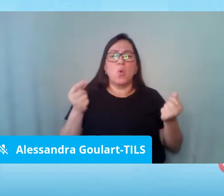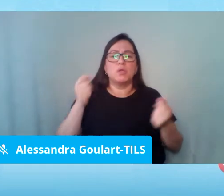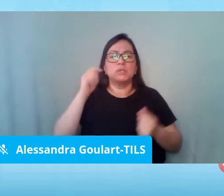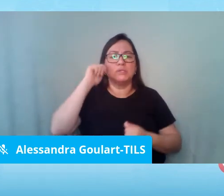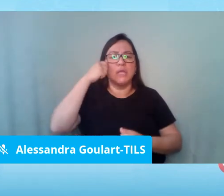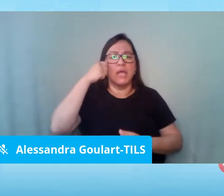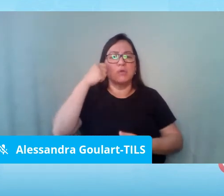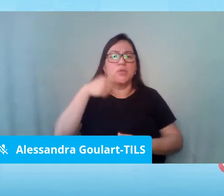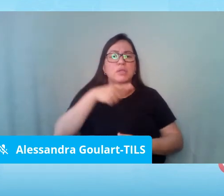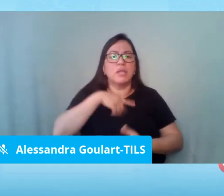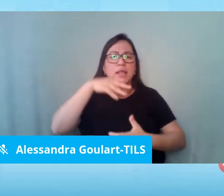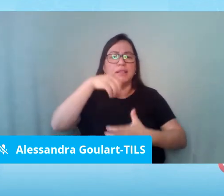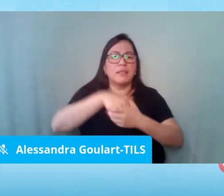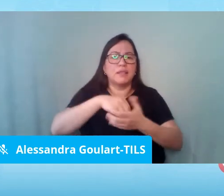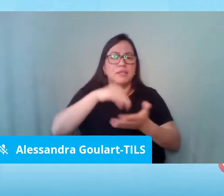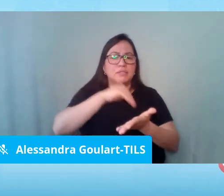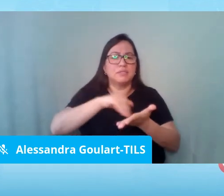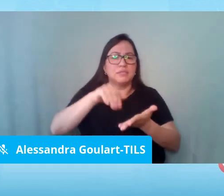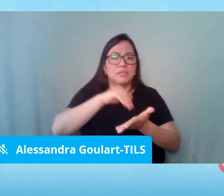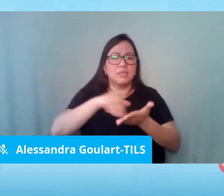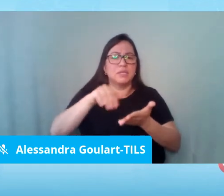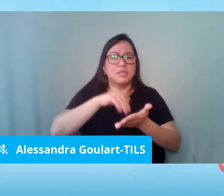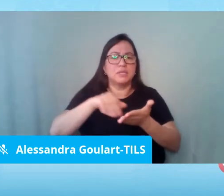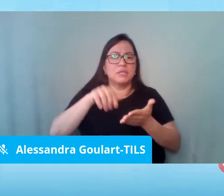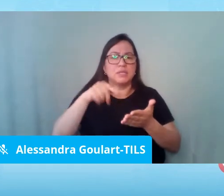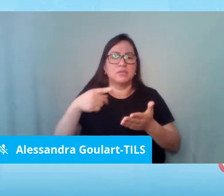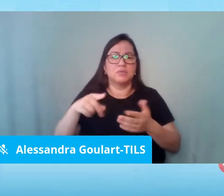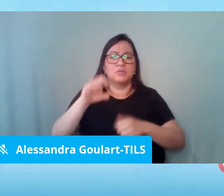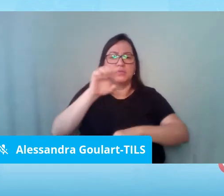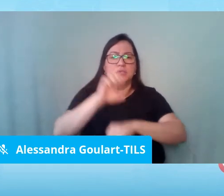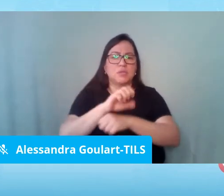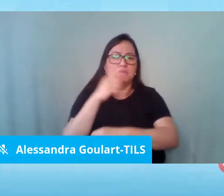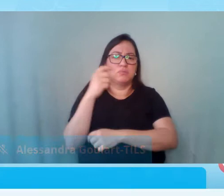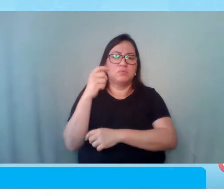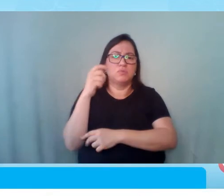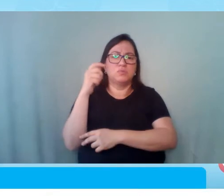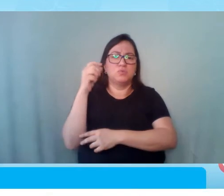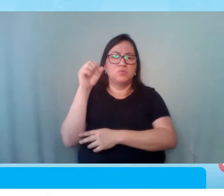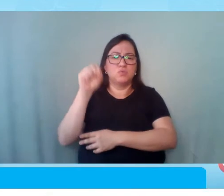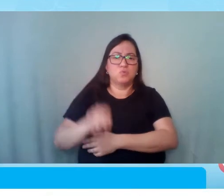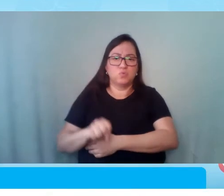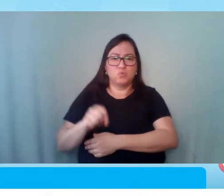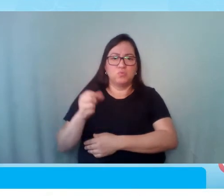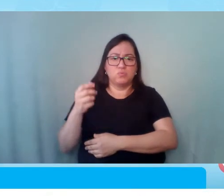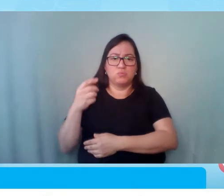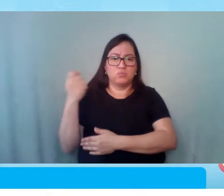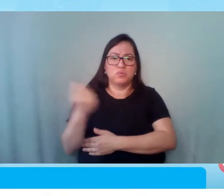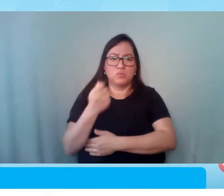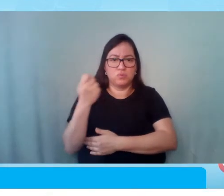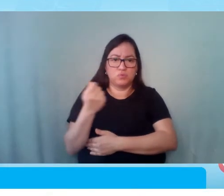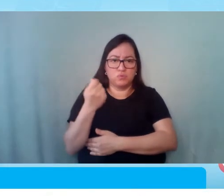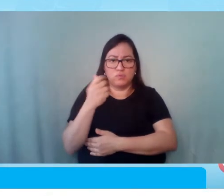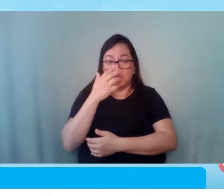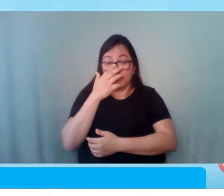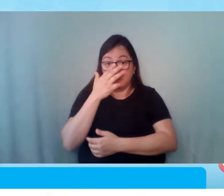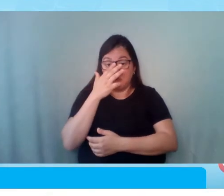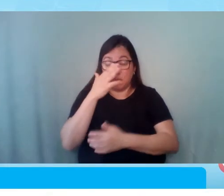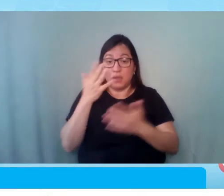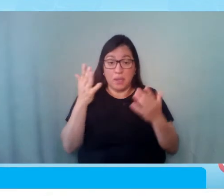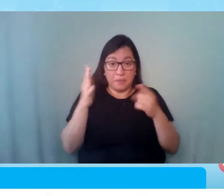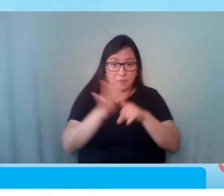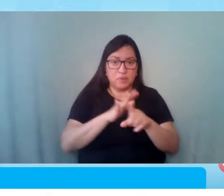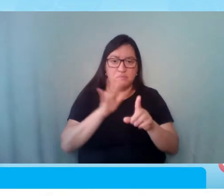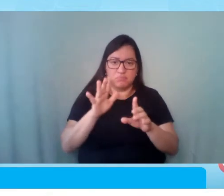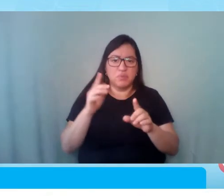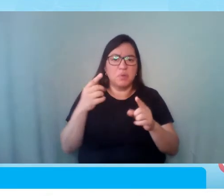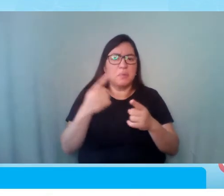nas secretarias do Estado do Rio Grande do Sul. E aí a pergunta da Maria Helena, ela foi por que as mulheres negras jovens são as